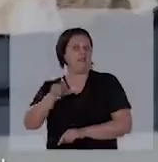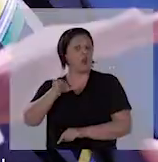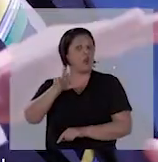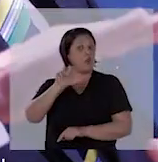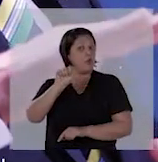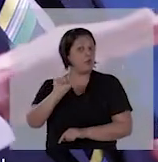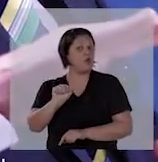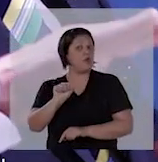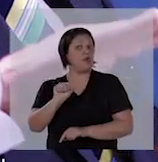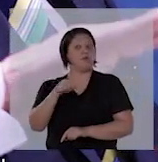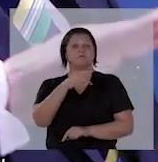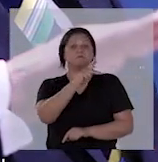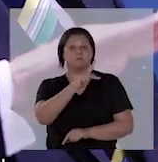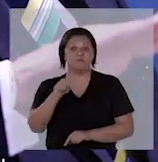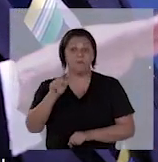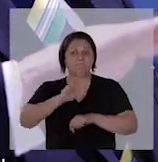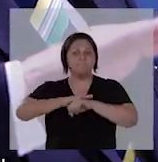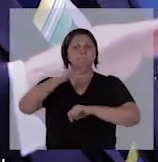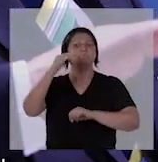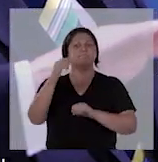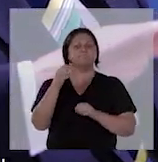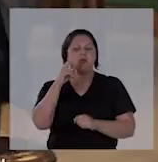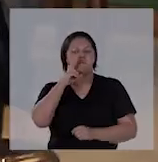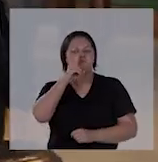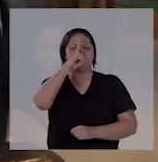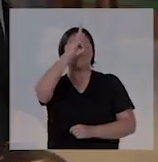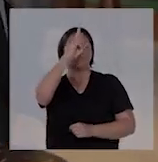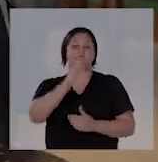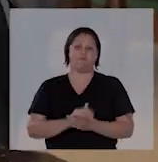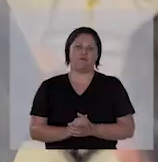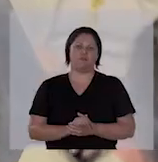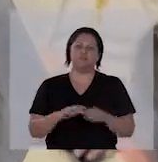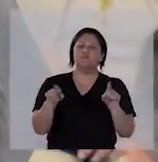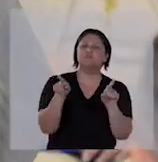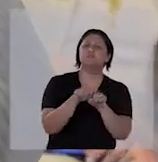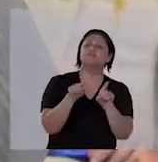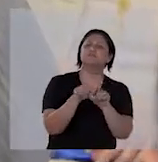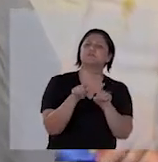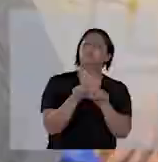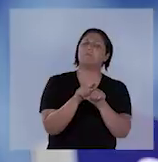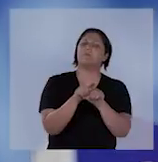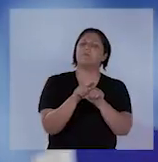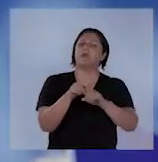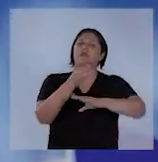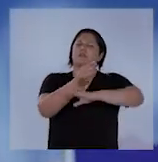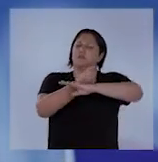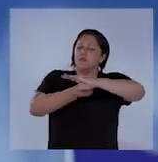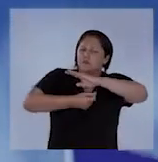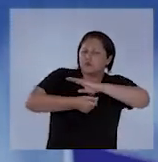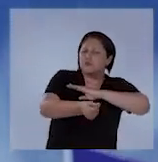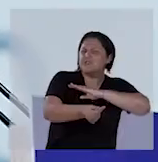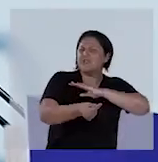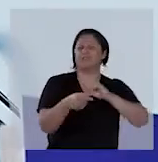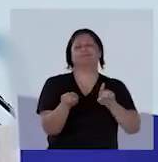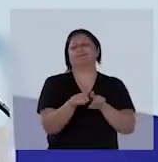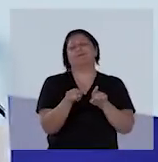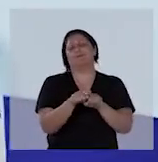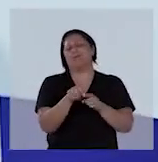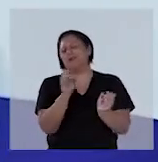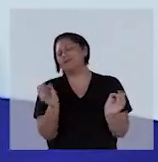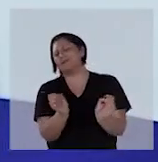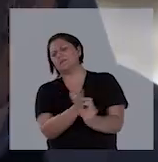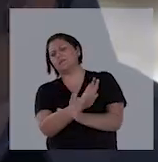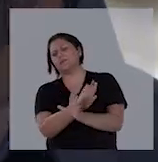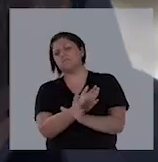contrário lula foi o presidente que mais fortaleceu a polícia federal além de ter sancionado várias leis que hoje possibilitam combate à corrupção e à lavagem